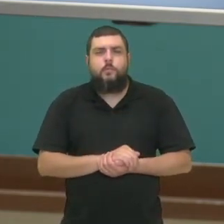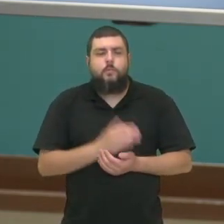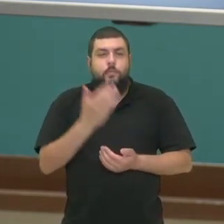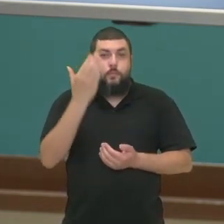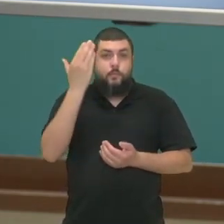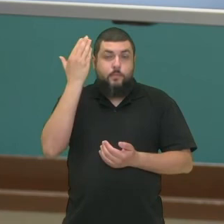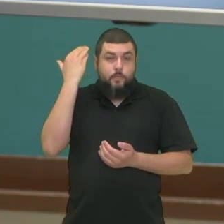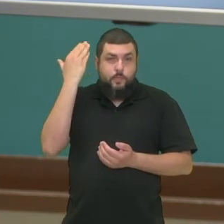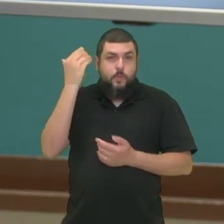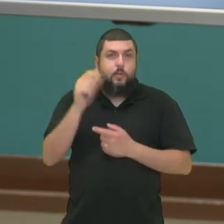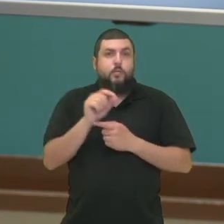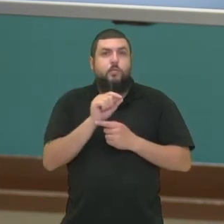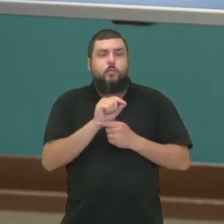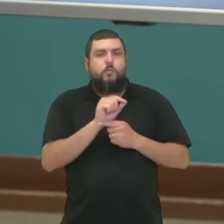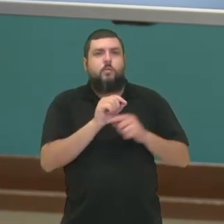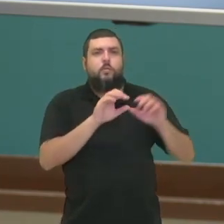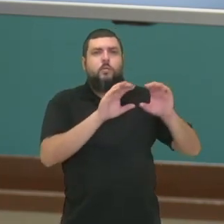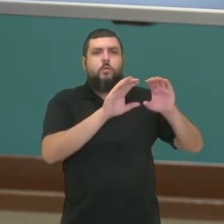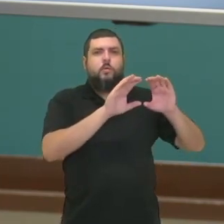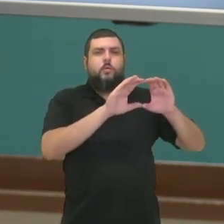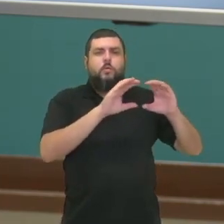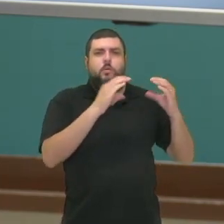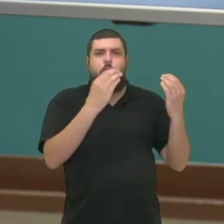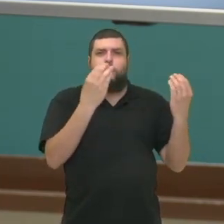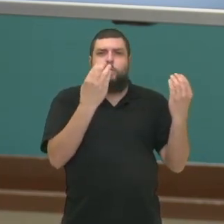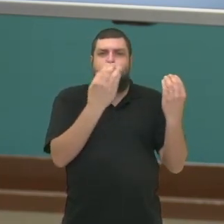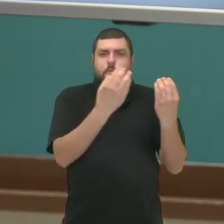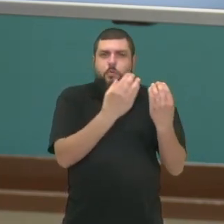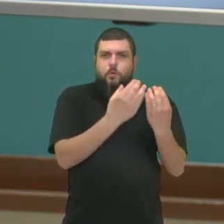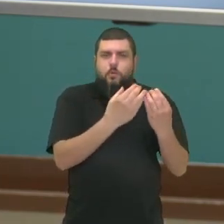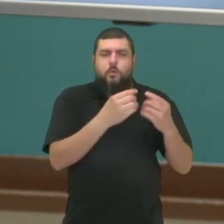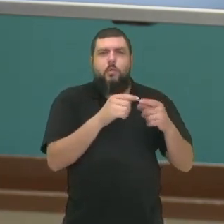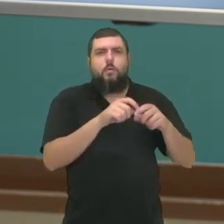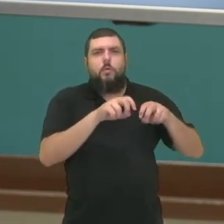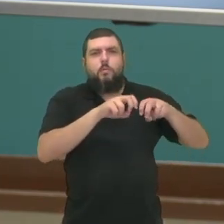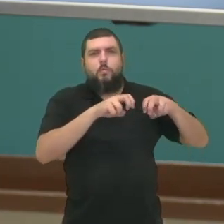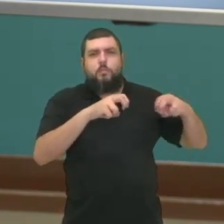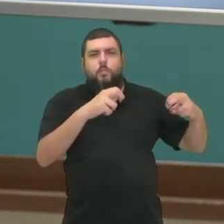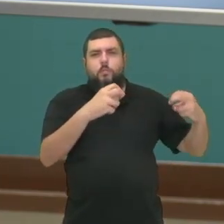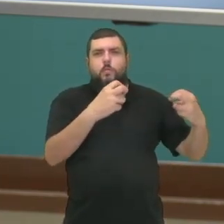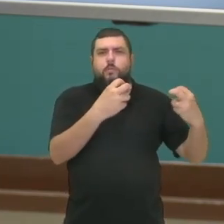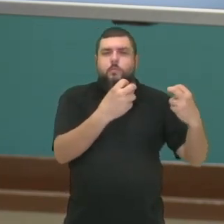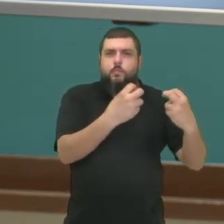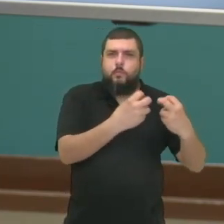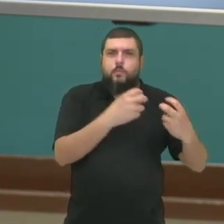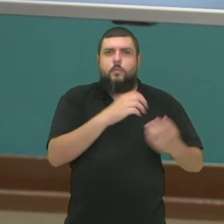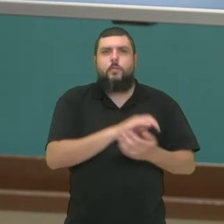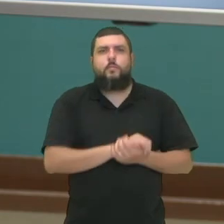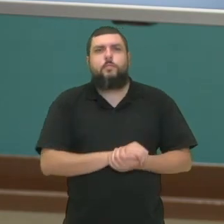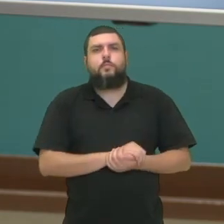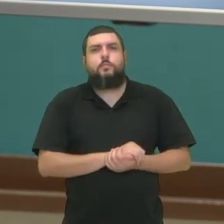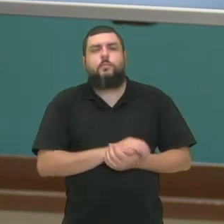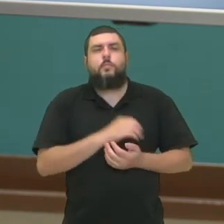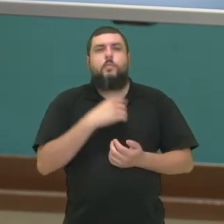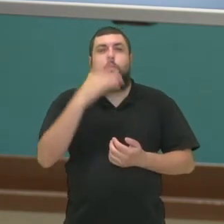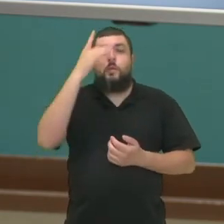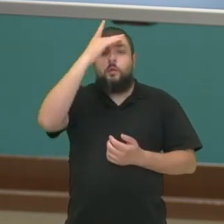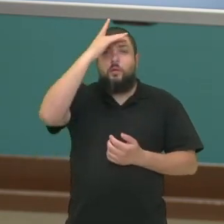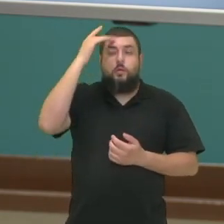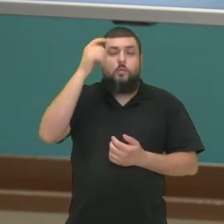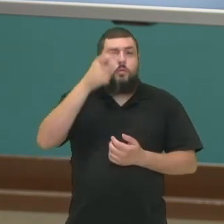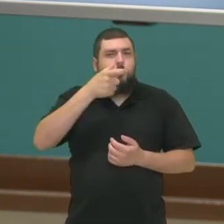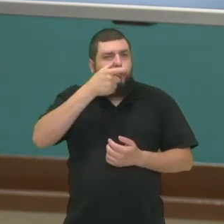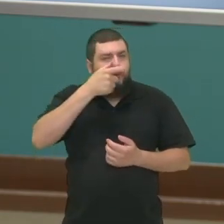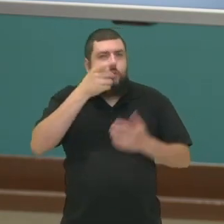espaço onde tinha, então, esse círculo com as arquibancadas, as pessoas assistiam a teatros, animações,